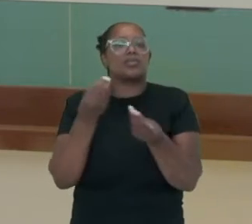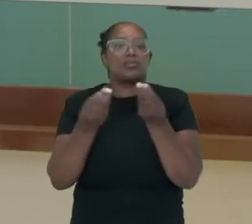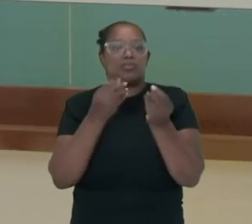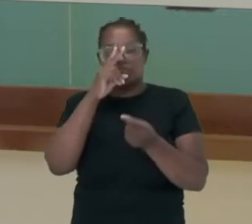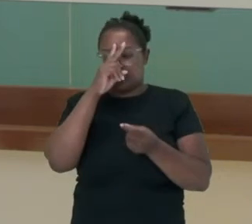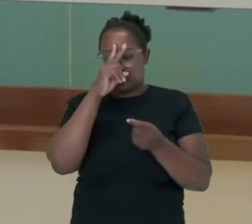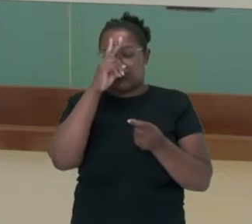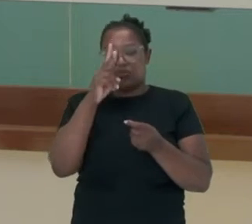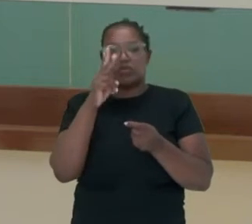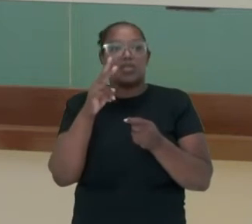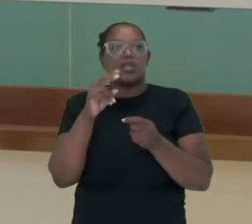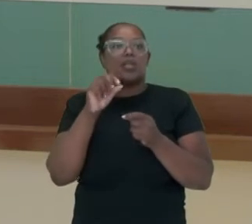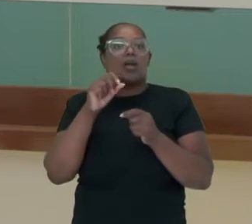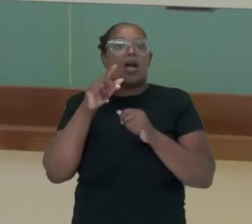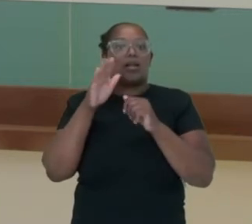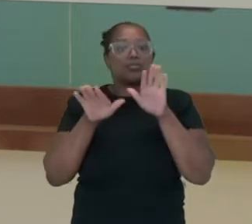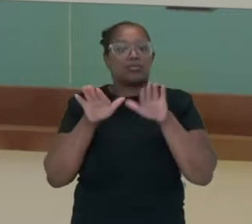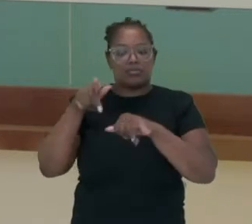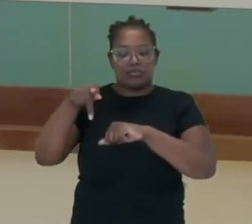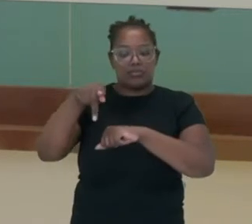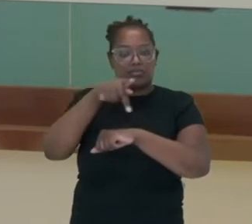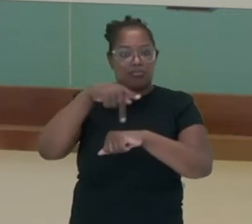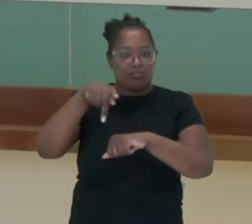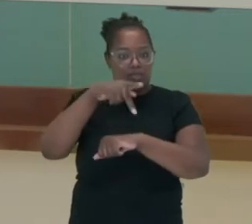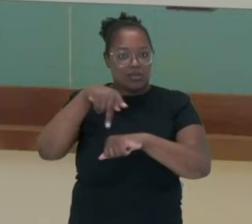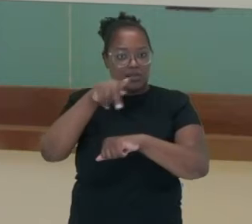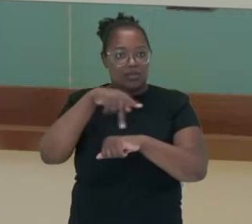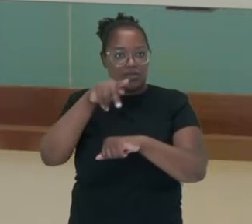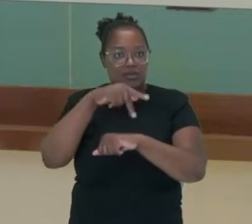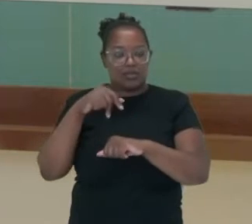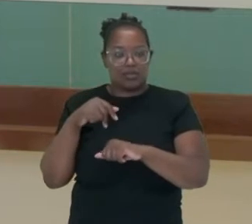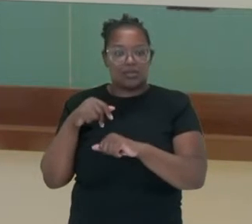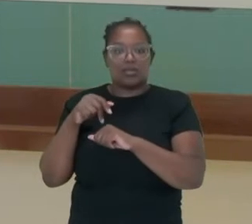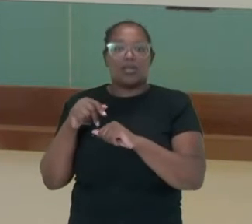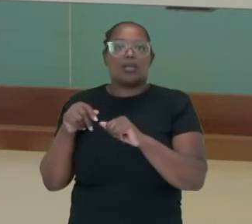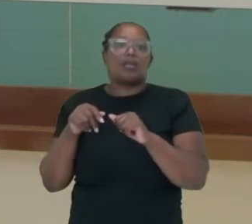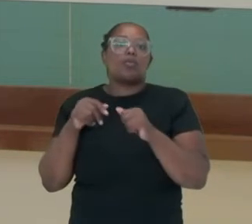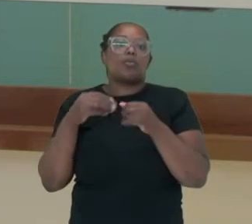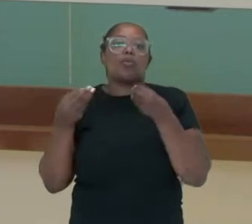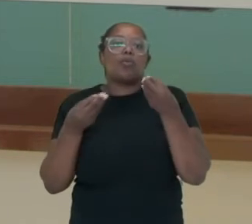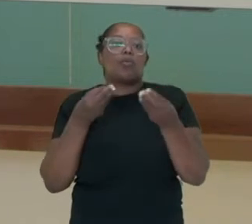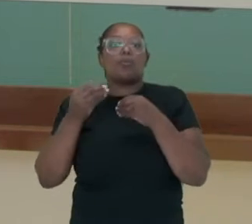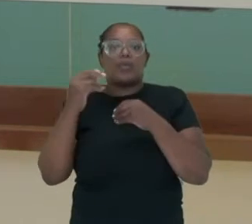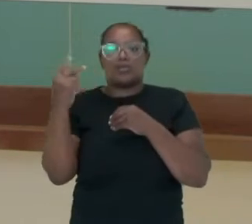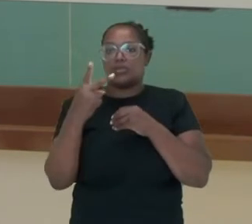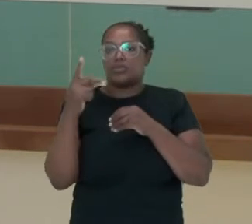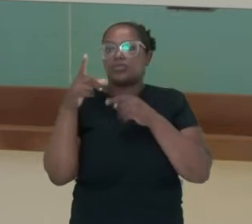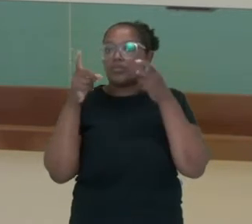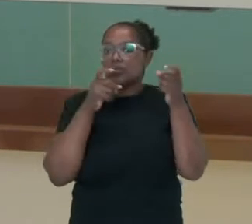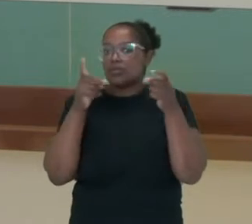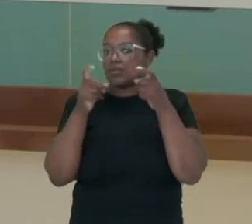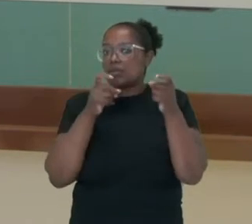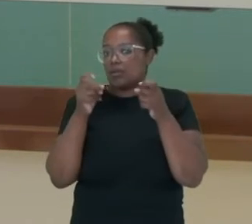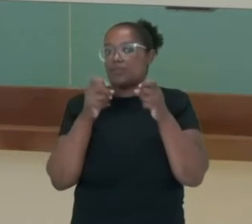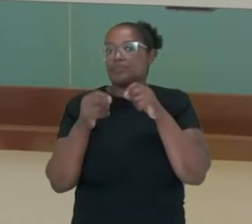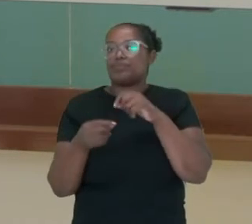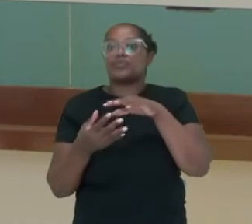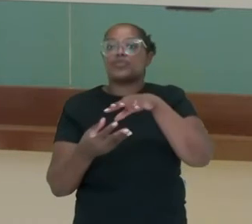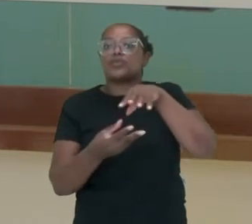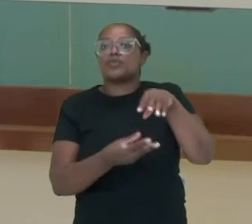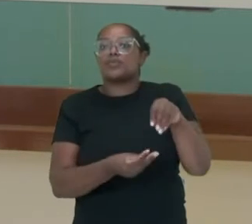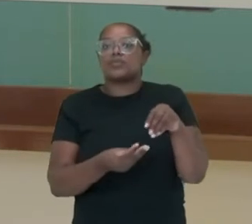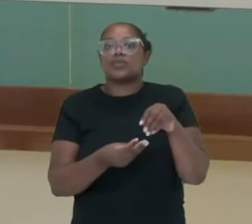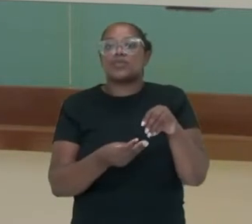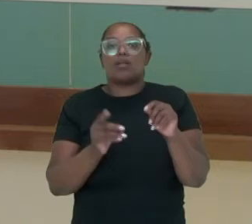força. Então, ao invés dos países invadirem, começa a se discutir, pós a Segunda Guerra Mundial, não uma influência